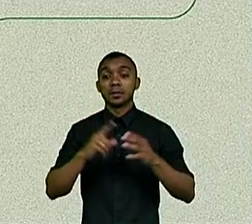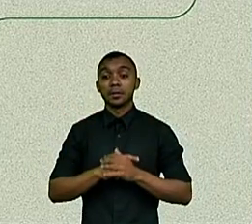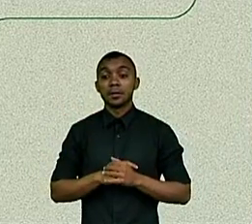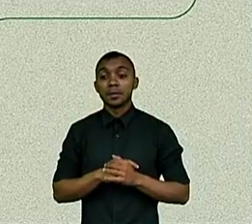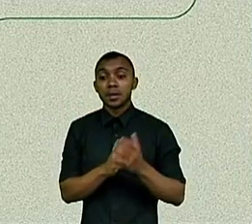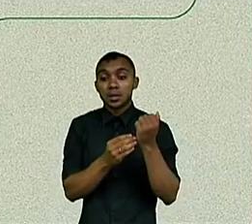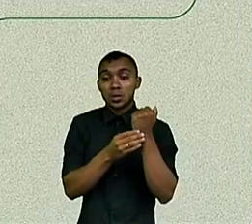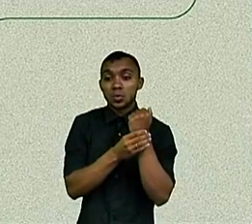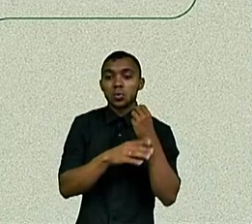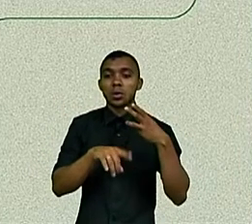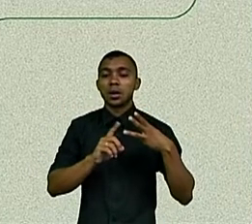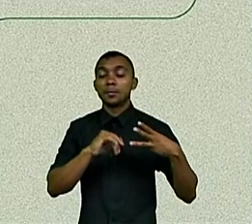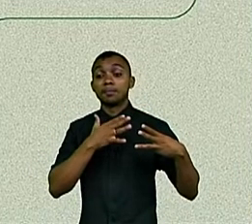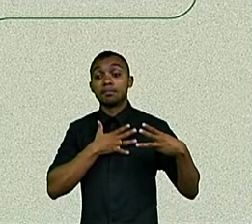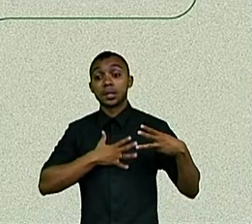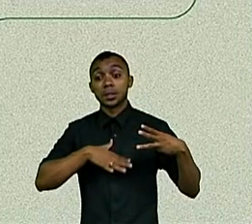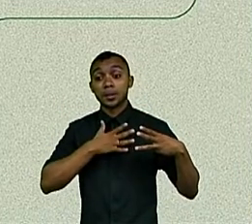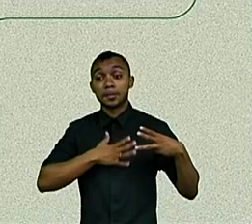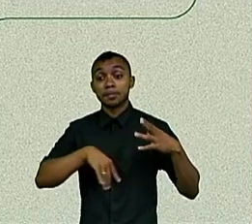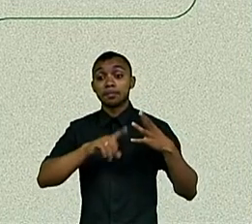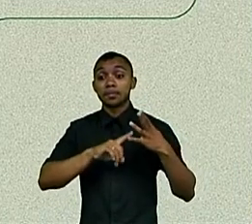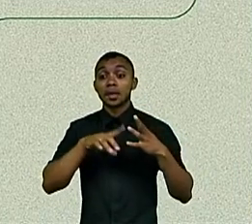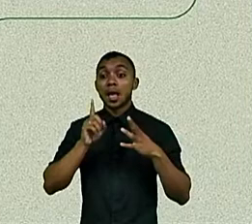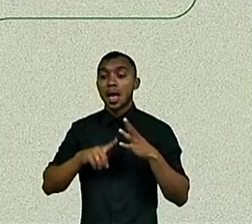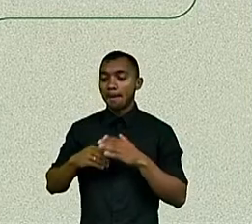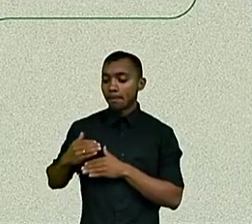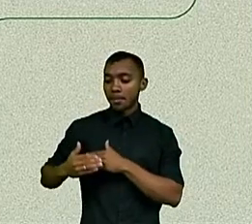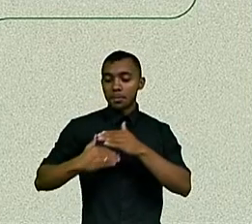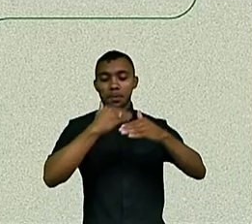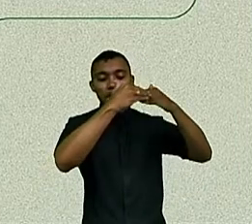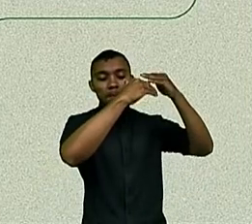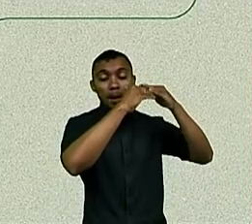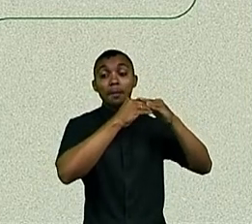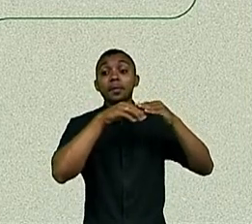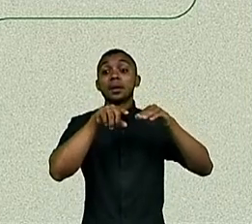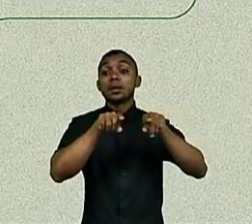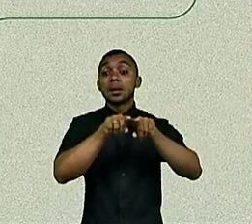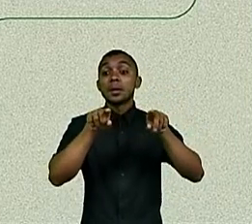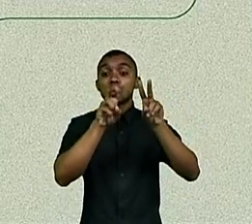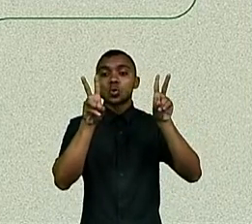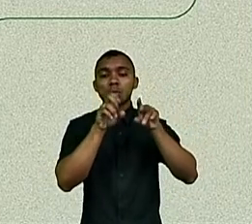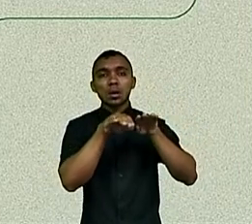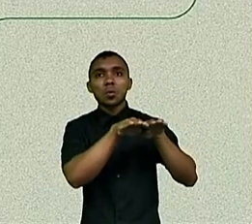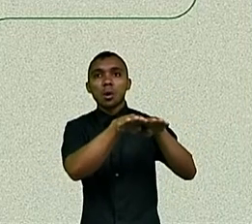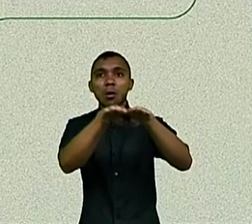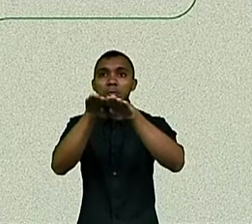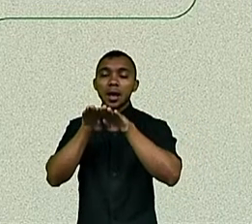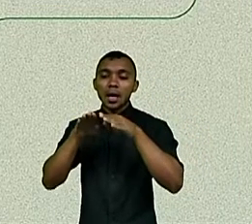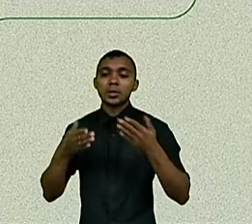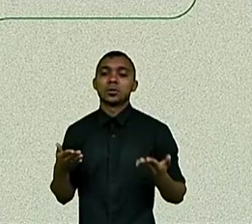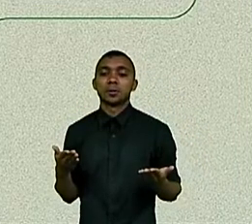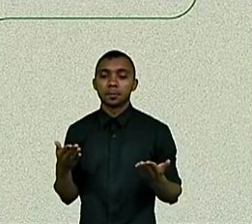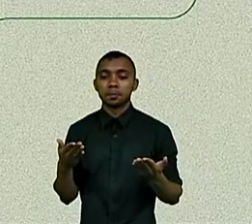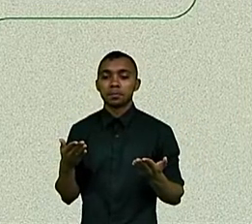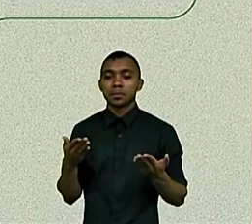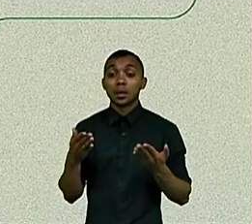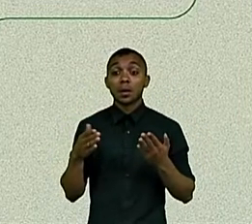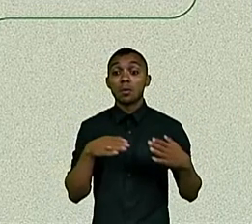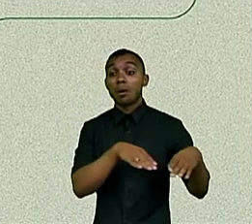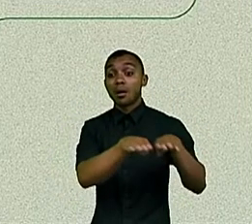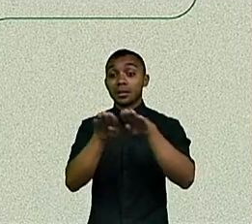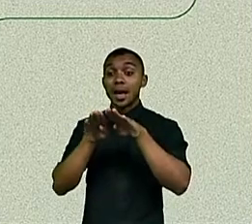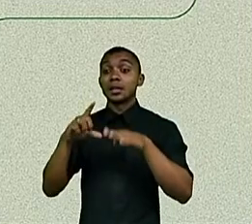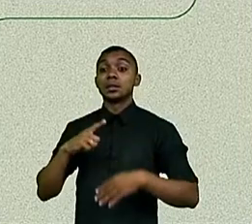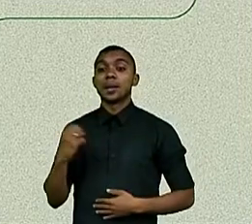o bem-estar o desenvolvimento aí igualdade outra questão muito relevante